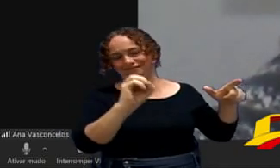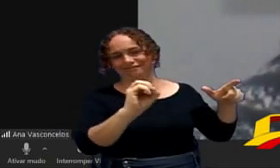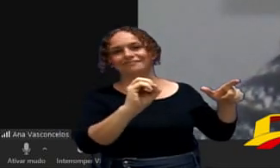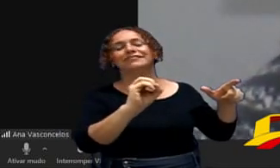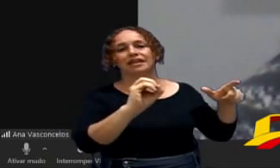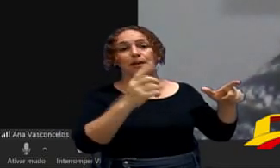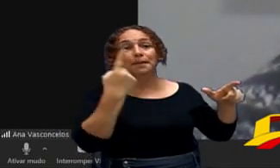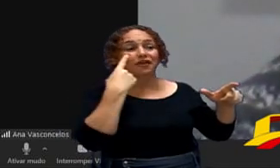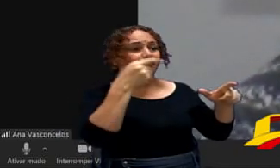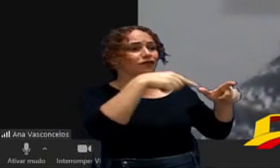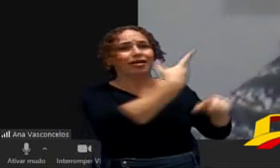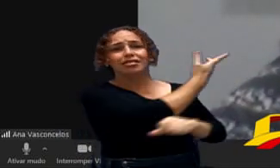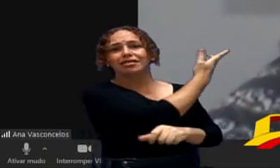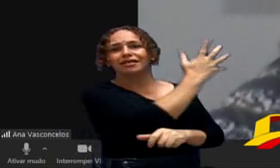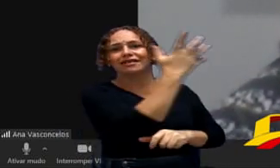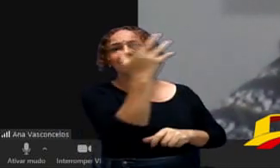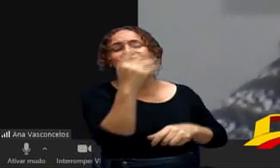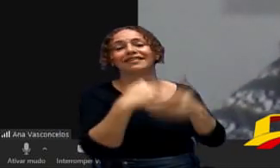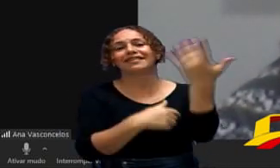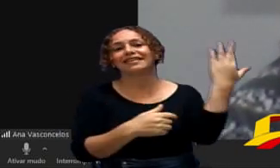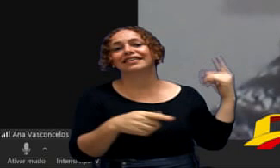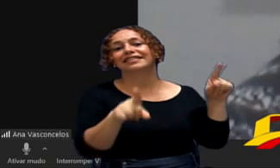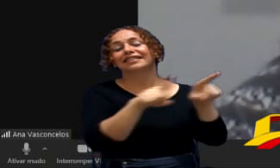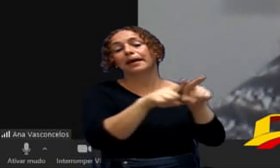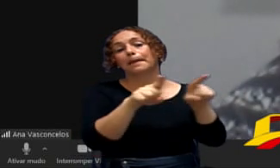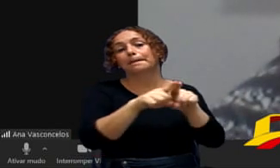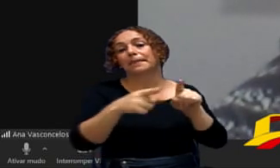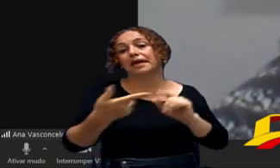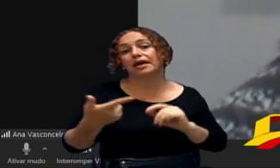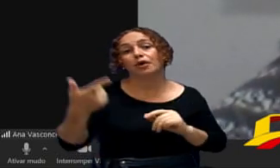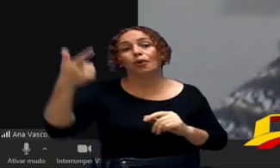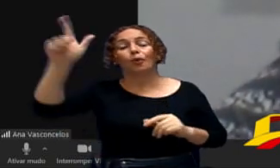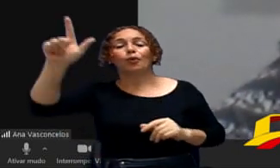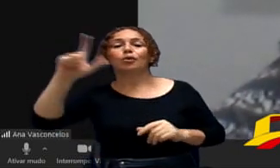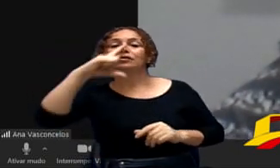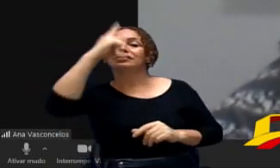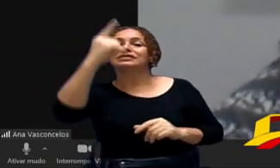a experiência mais antiga da elefanta Leite, também